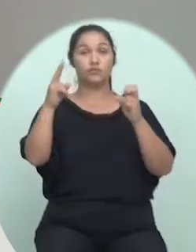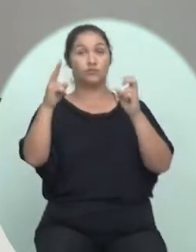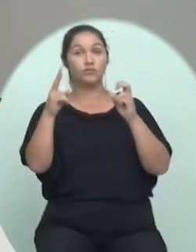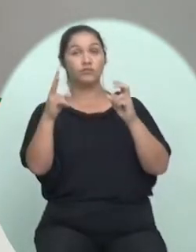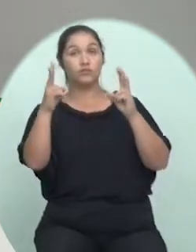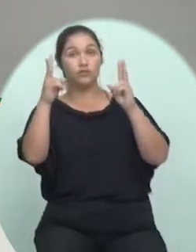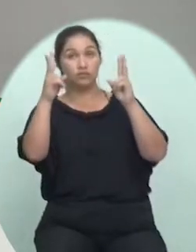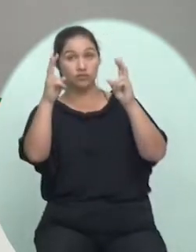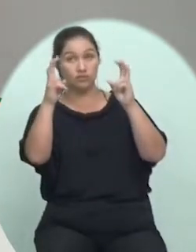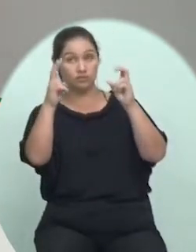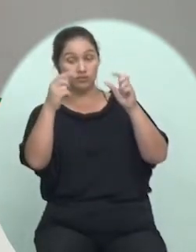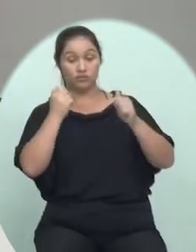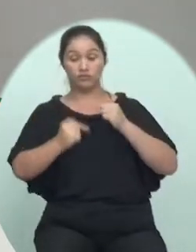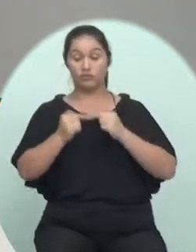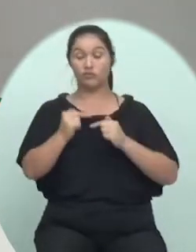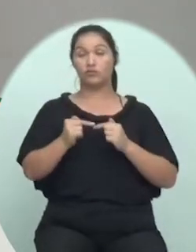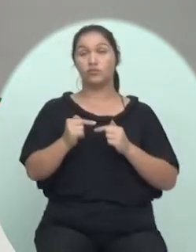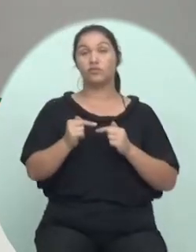Olha,